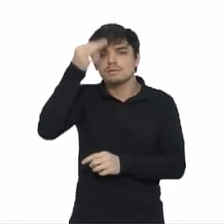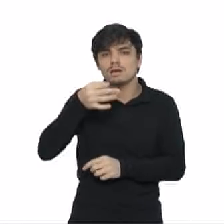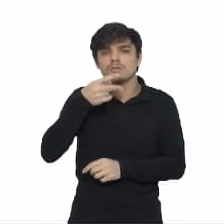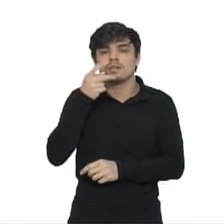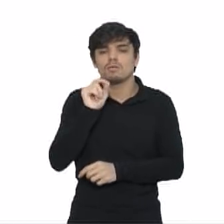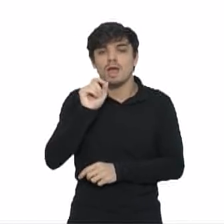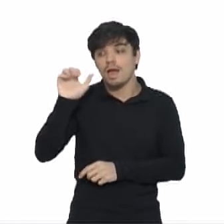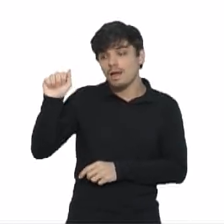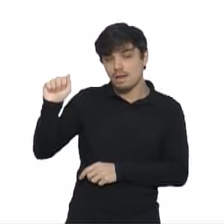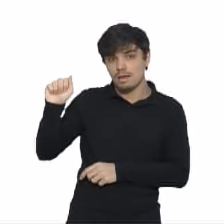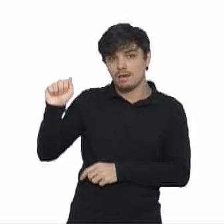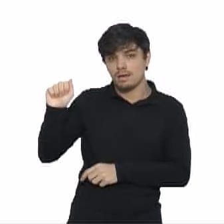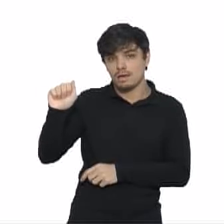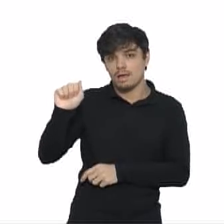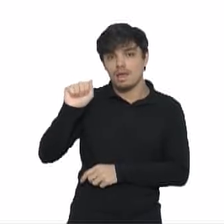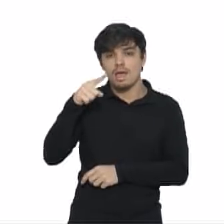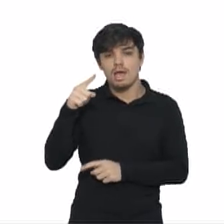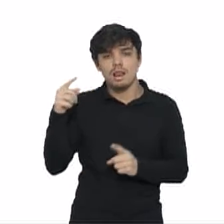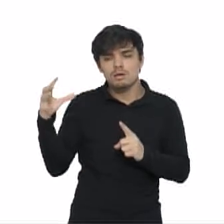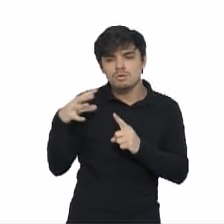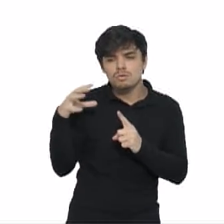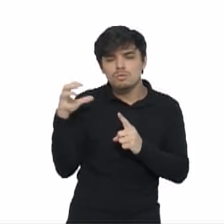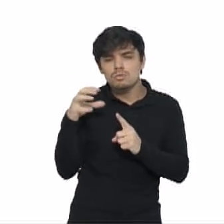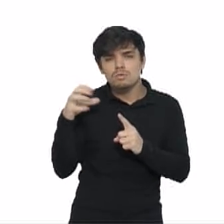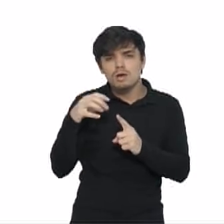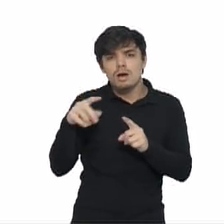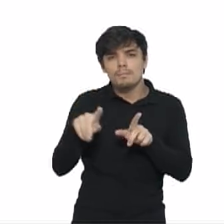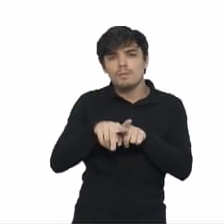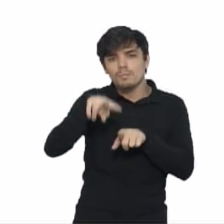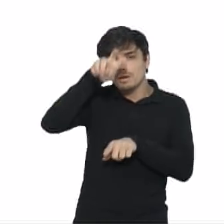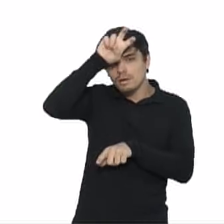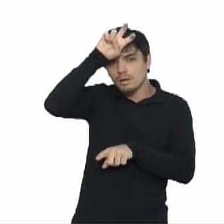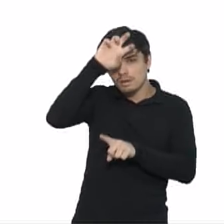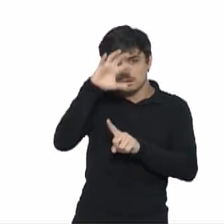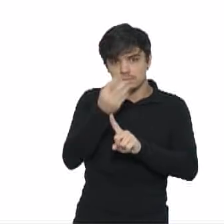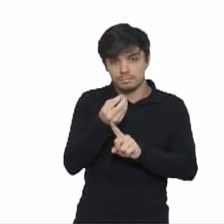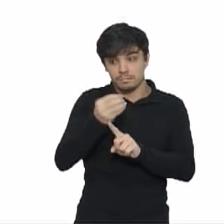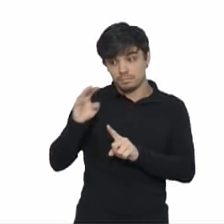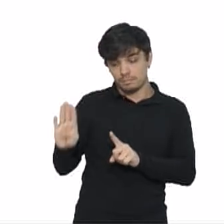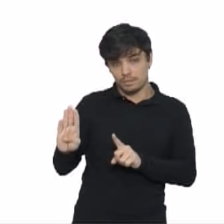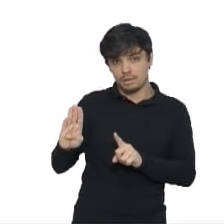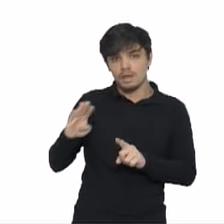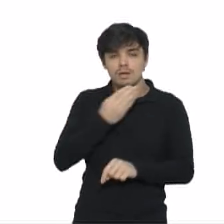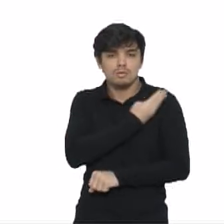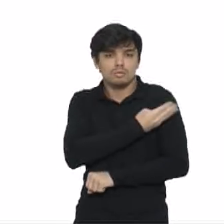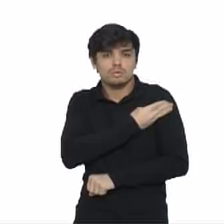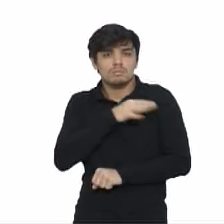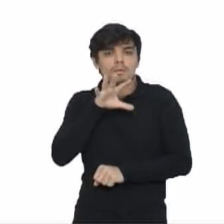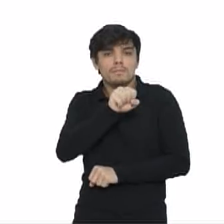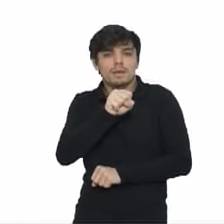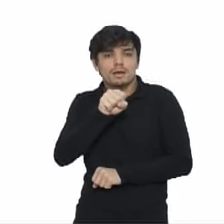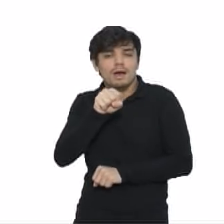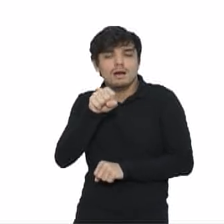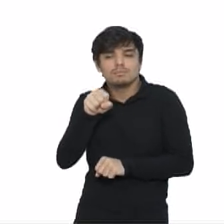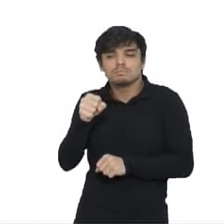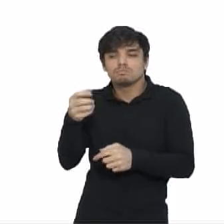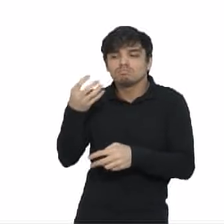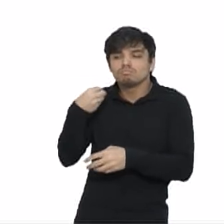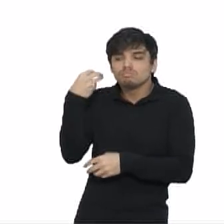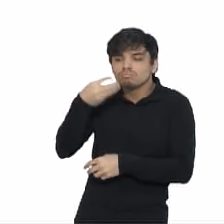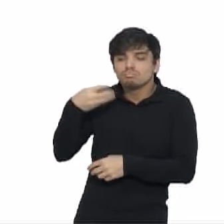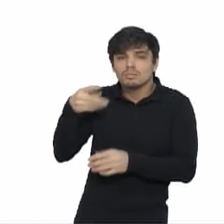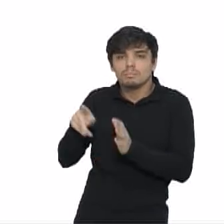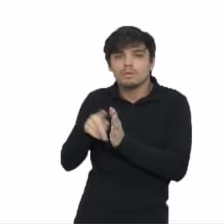afirmar: letra A, era inspirada na arte egípcia. Letra B, era costume buscar inspiração apenas na arte